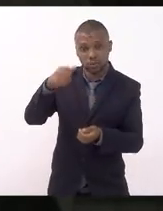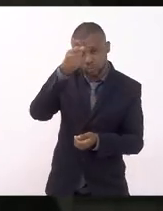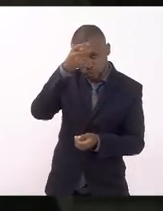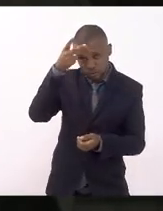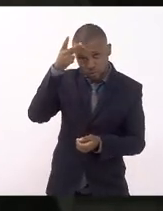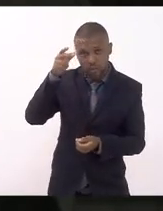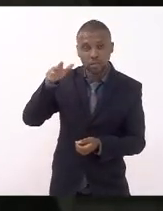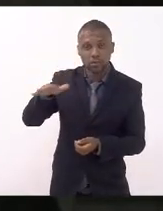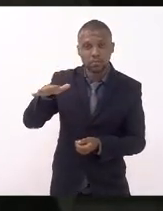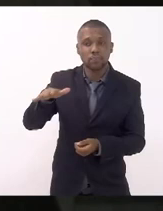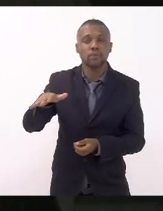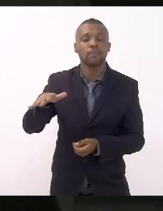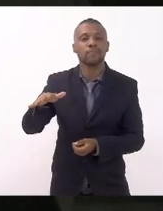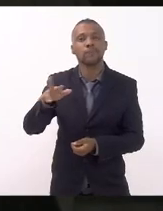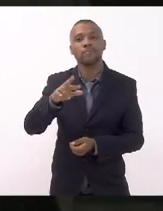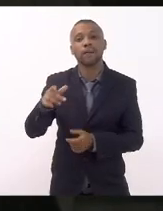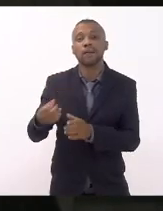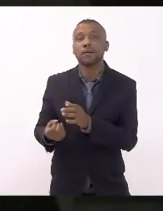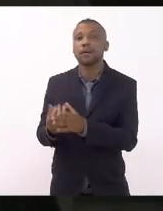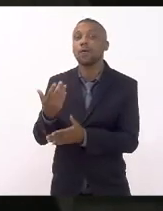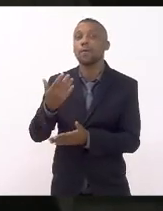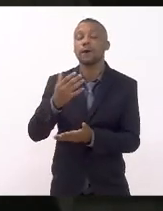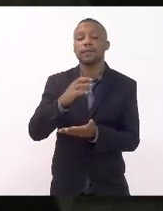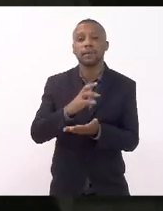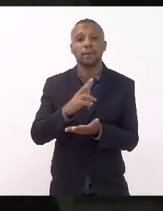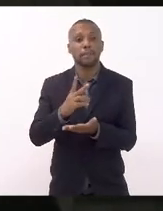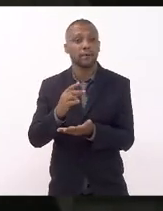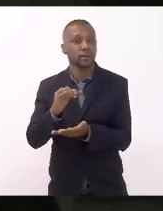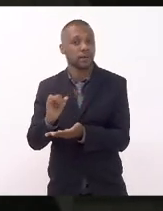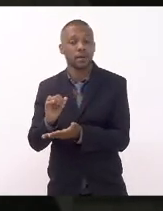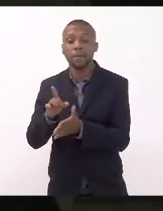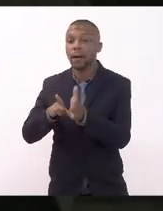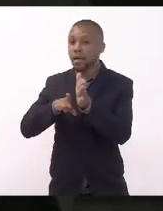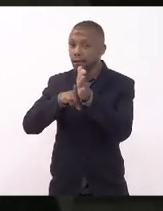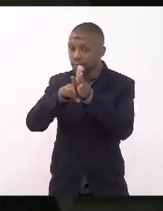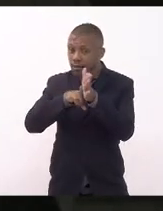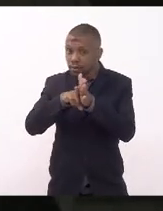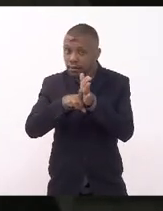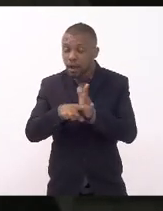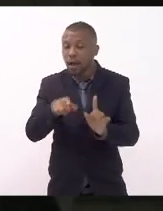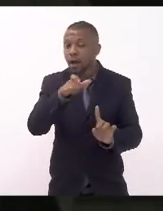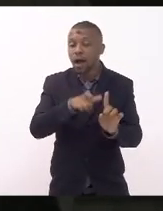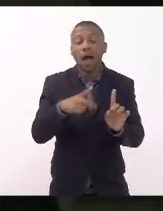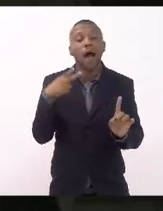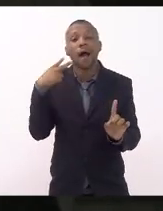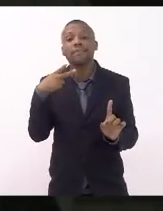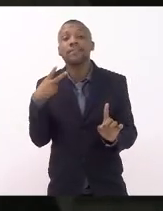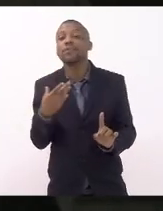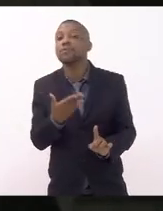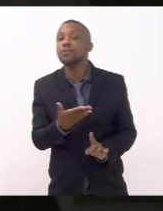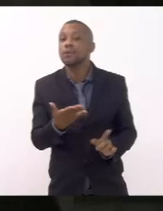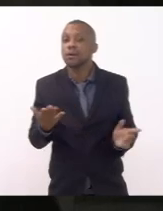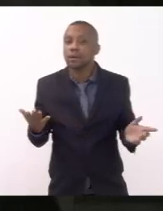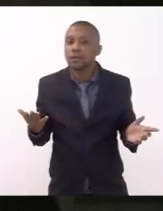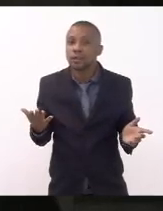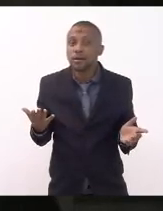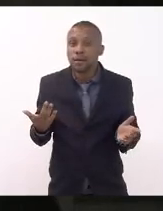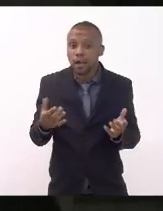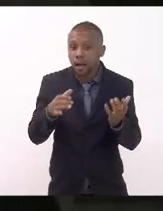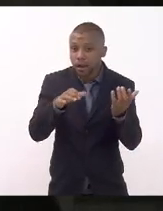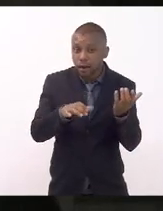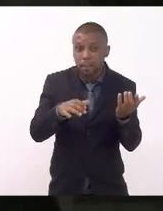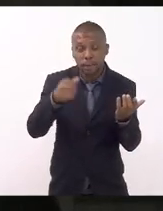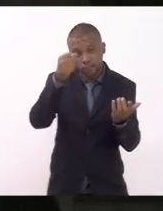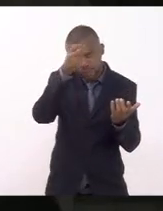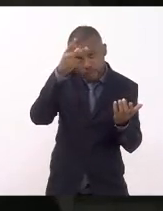abrir uma comissão parlamentar de inquérito para investigar a vereadora. A Câmara Municipal de